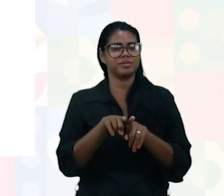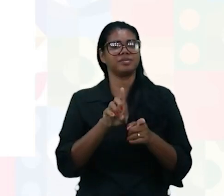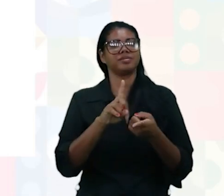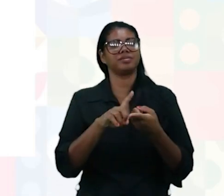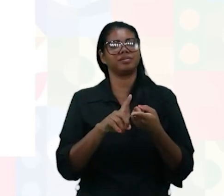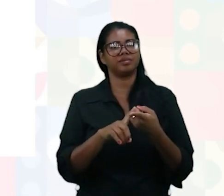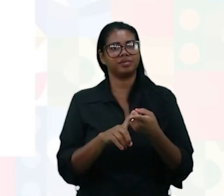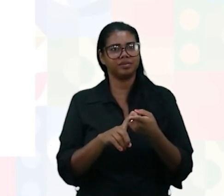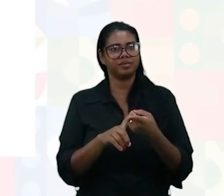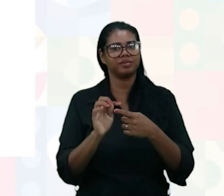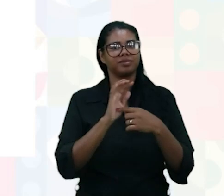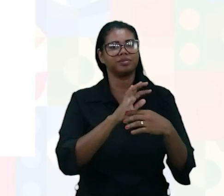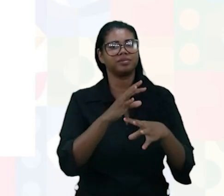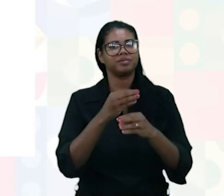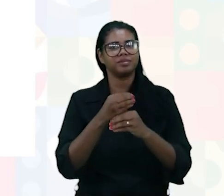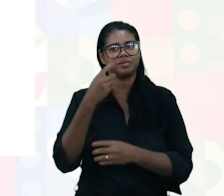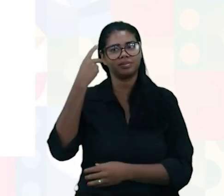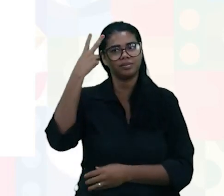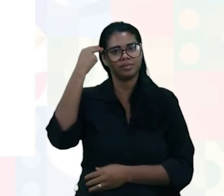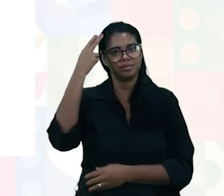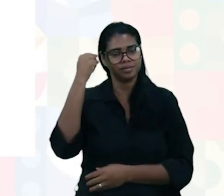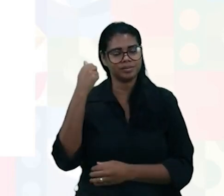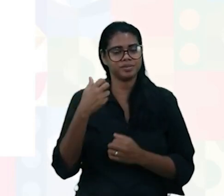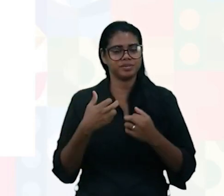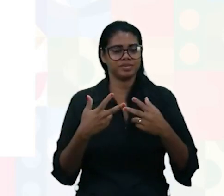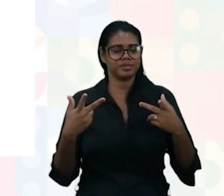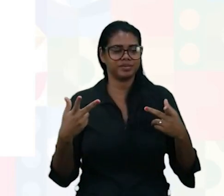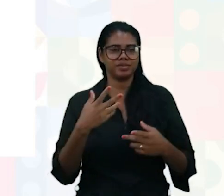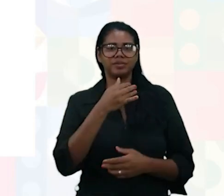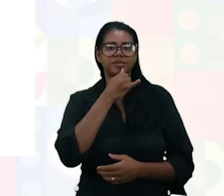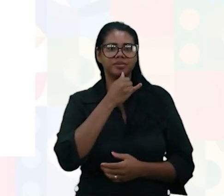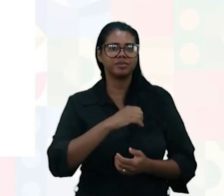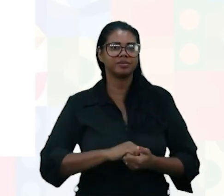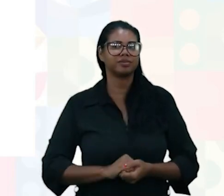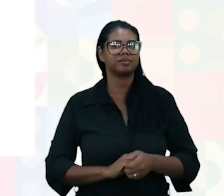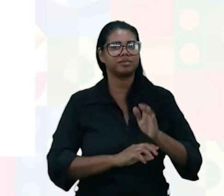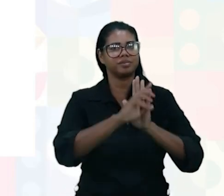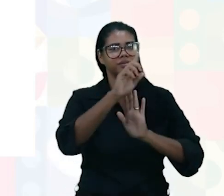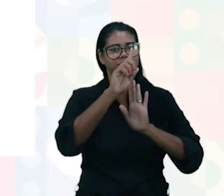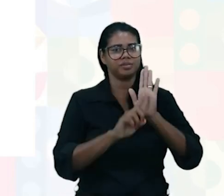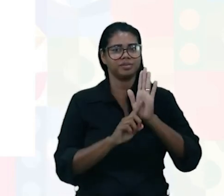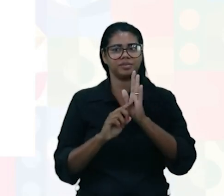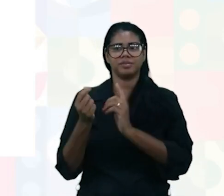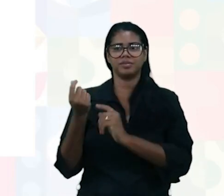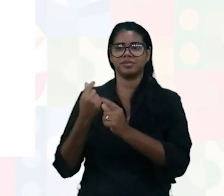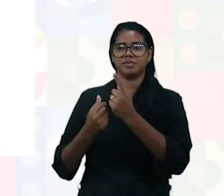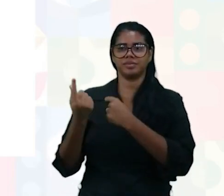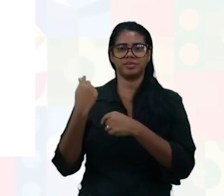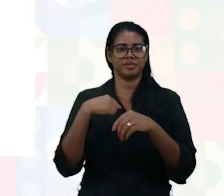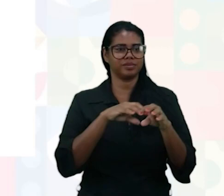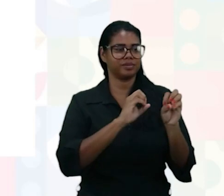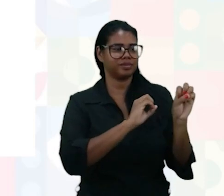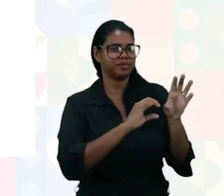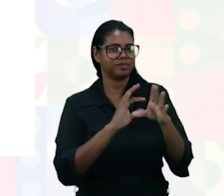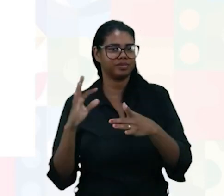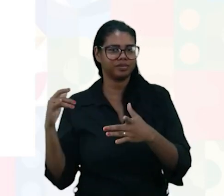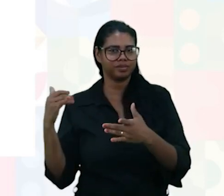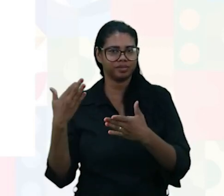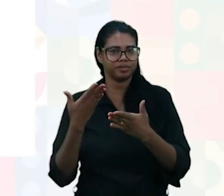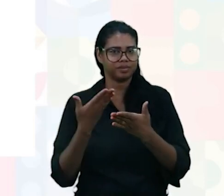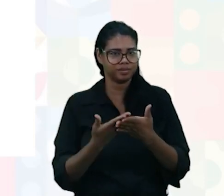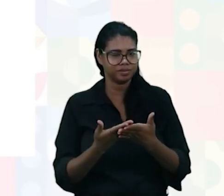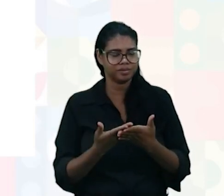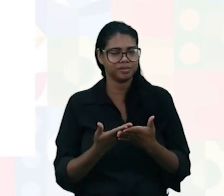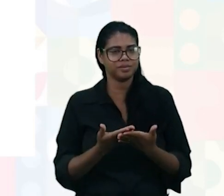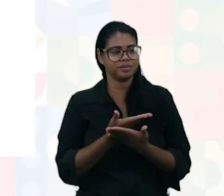tem horizontalmente algumas outras áreas, por exemplo, direito, economia, educação e por aí adiante. Mas